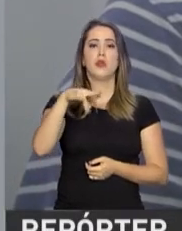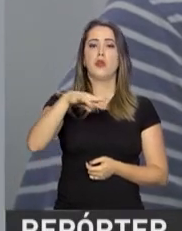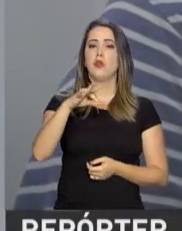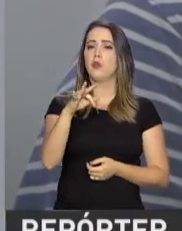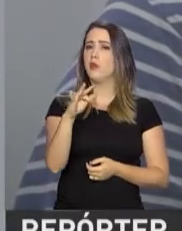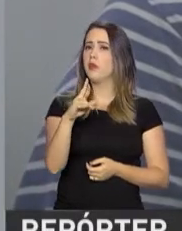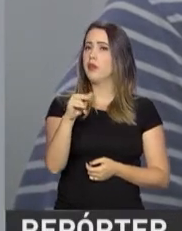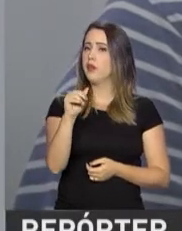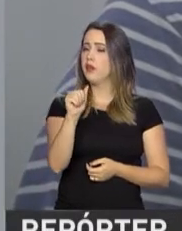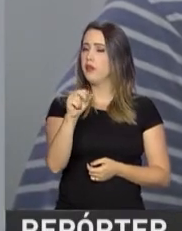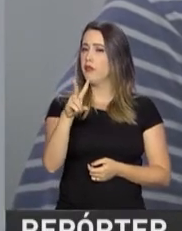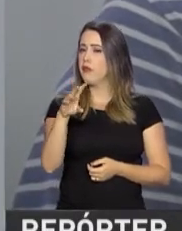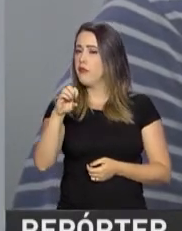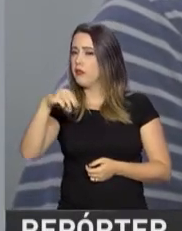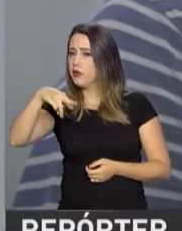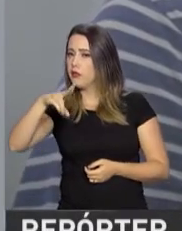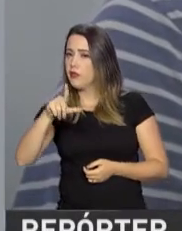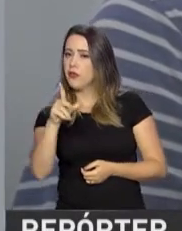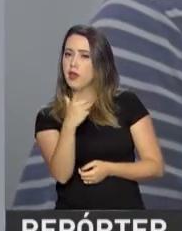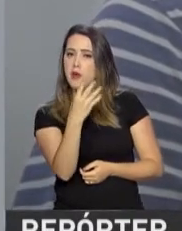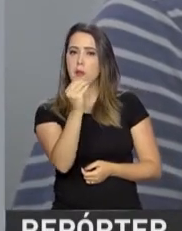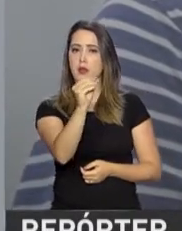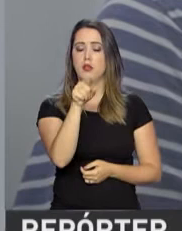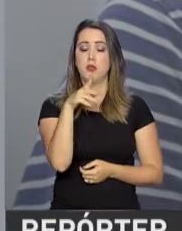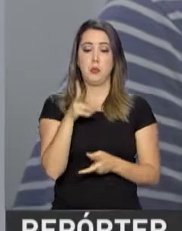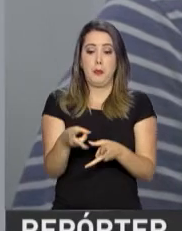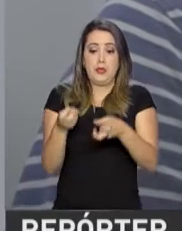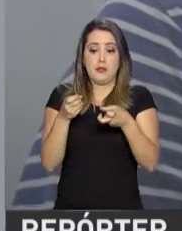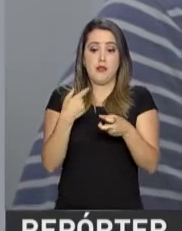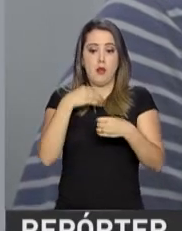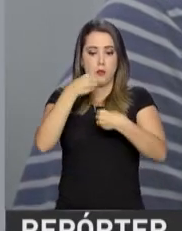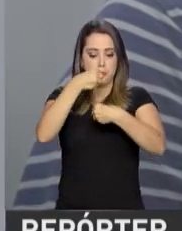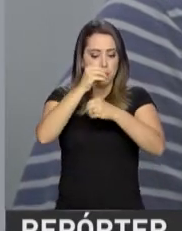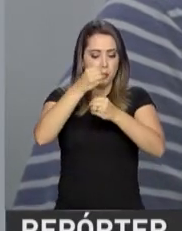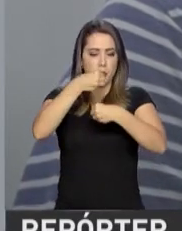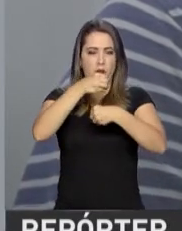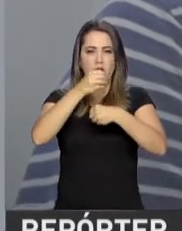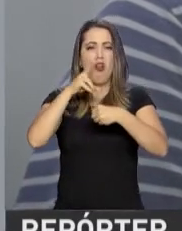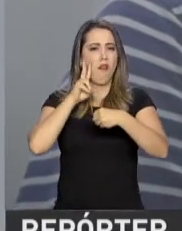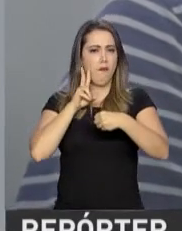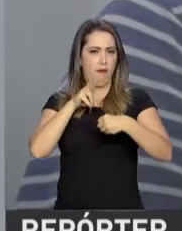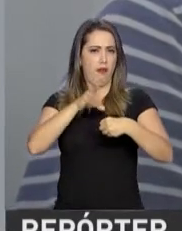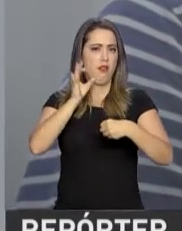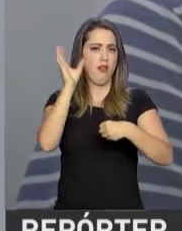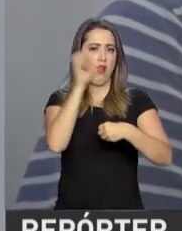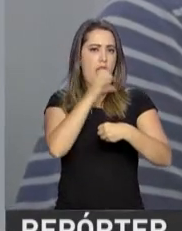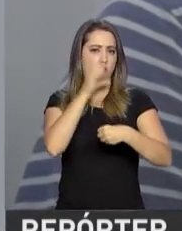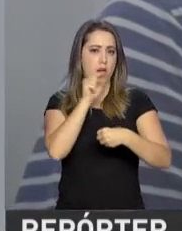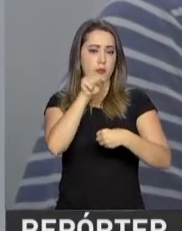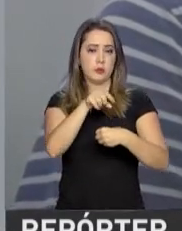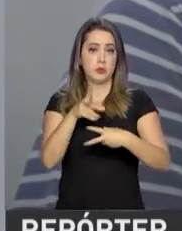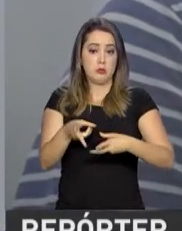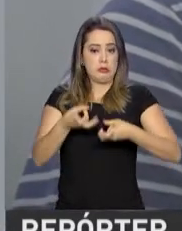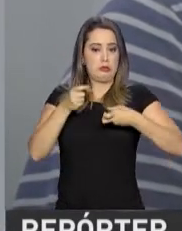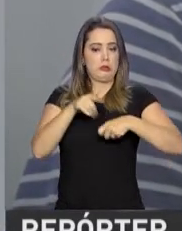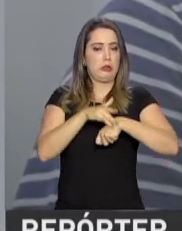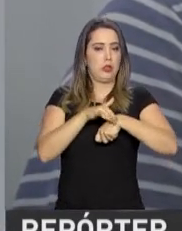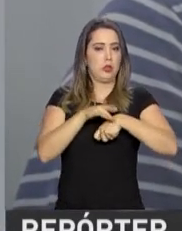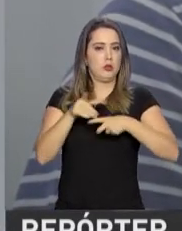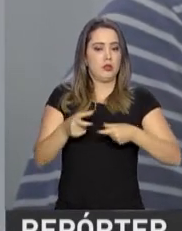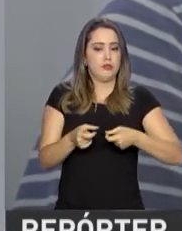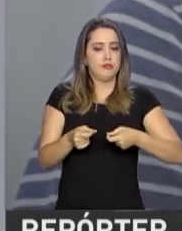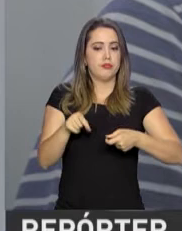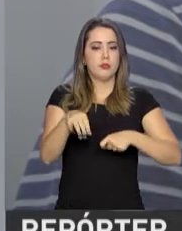a presença do vírus e tem mosquitos infectados em laboratório e agora a gente está indo para o passo seguinte que seria é